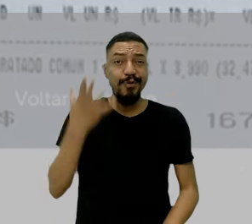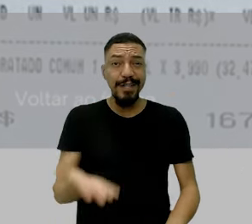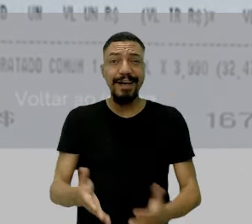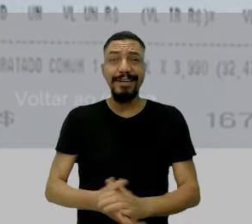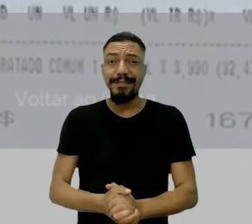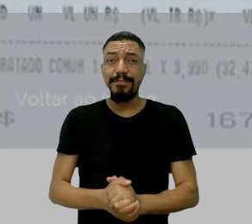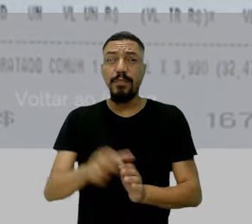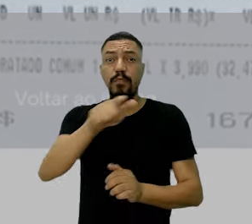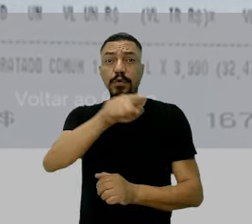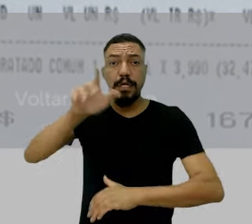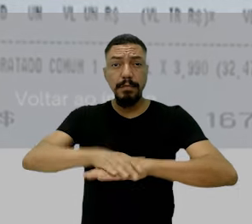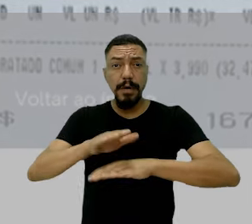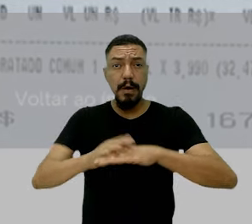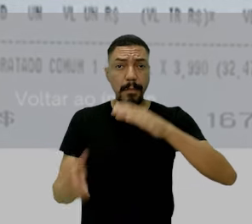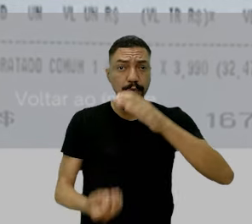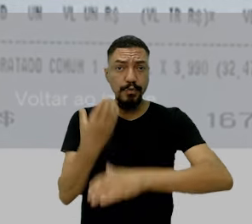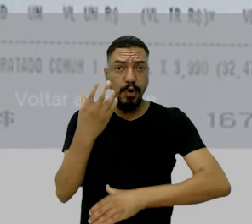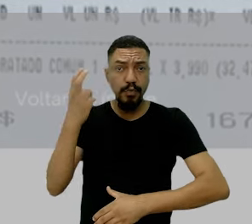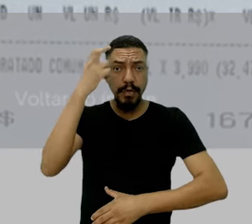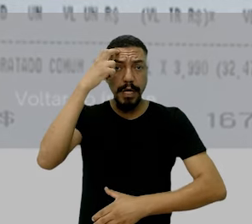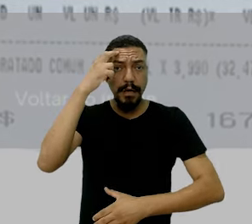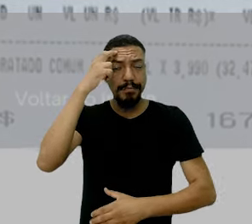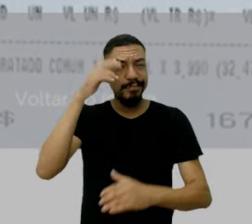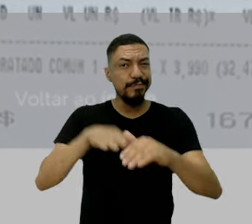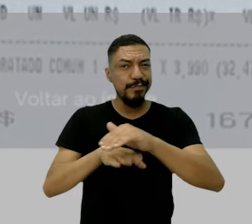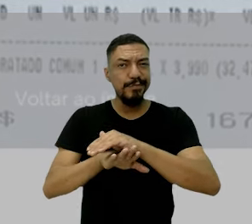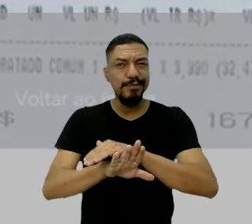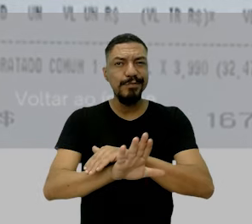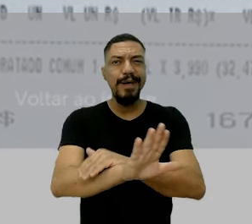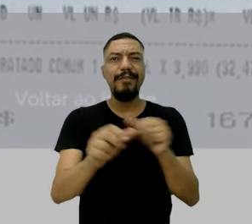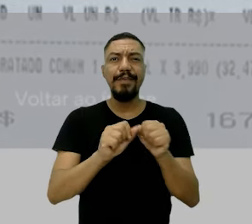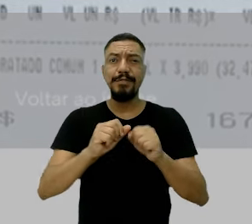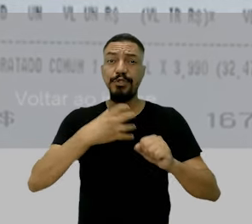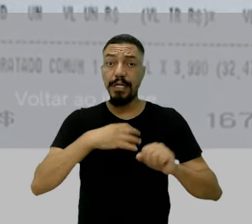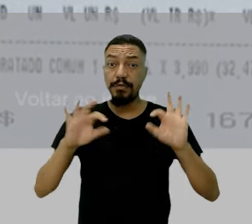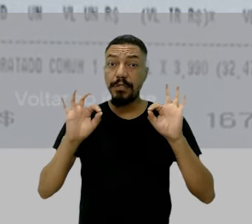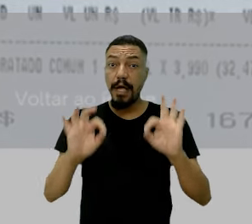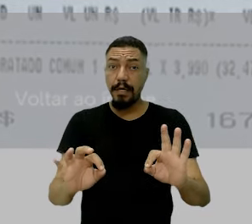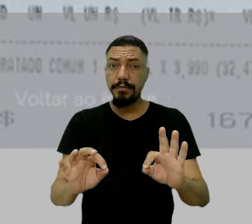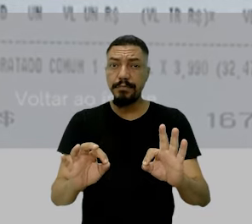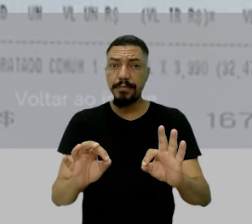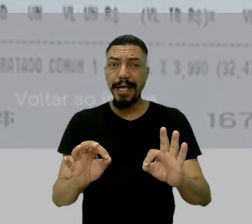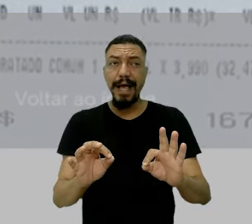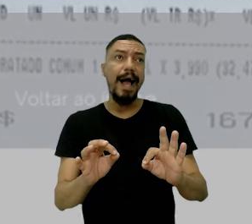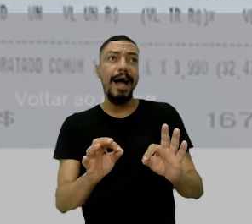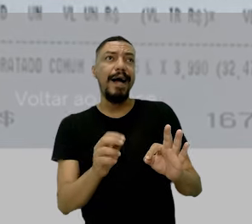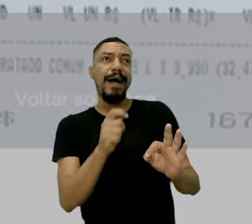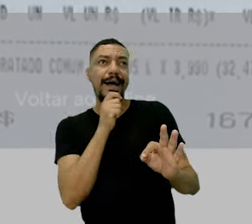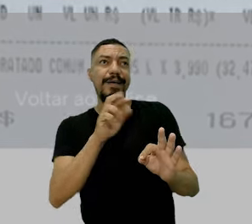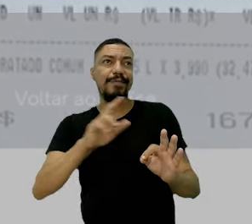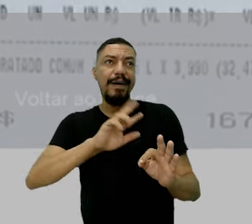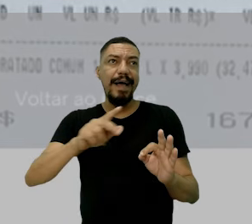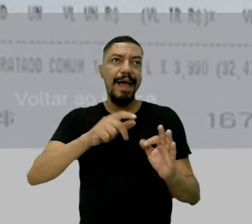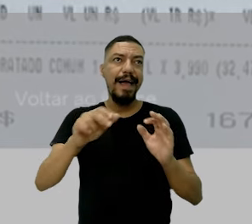como produtoras e produtoras já acostumarem a fazer o certo, ainda que não seja a exigência do